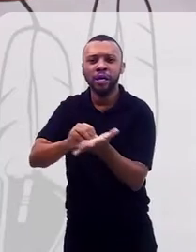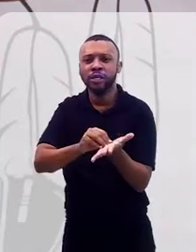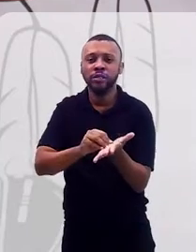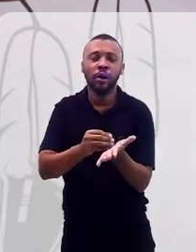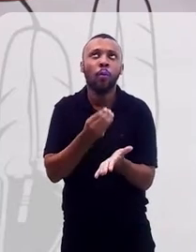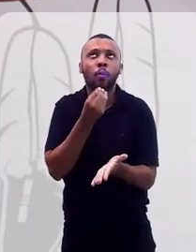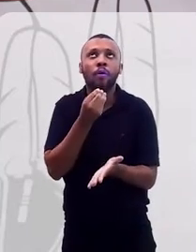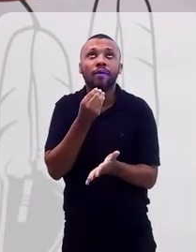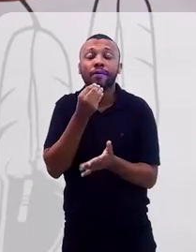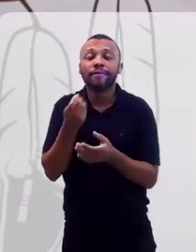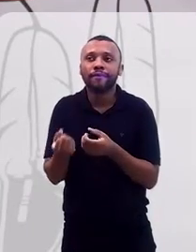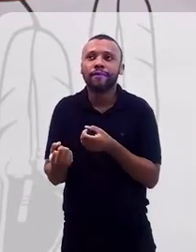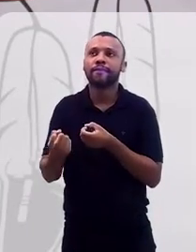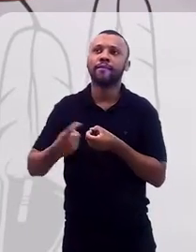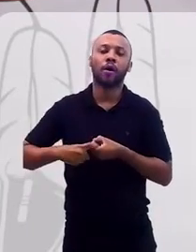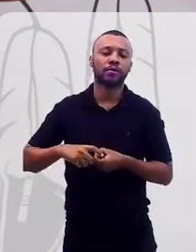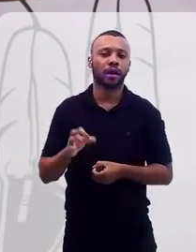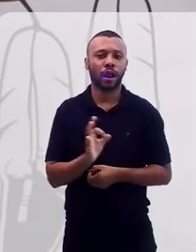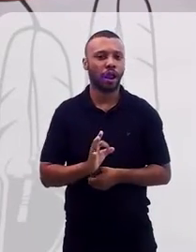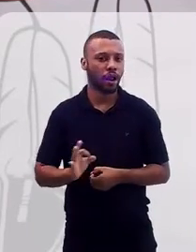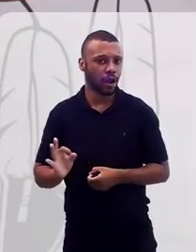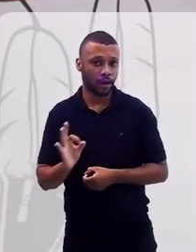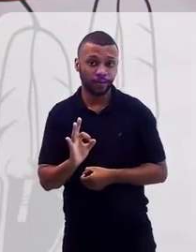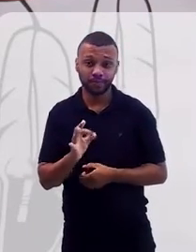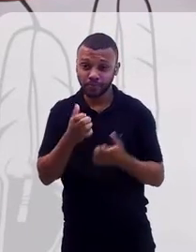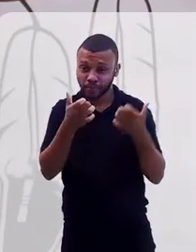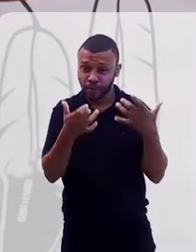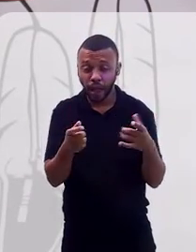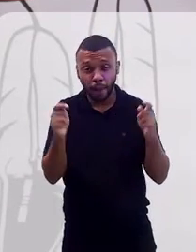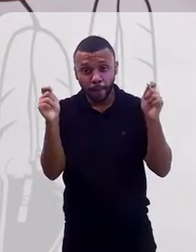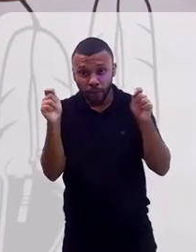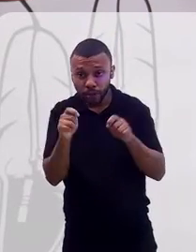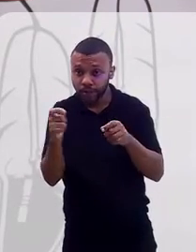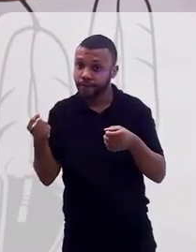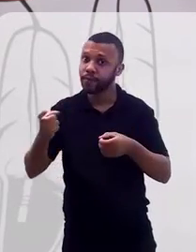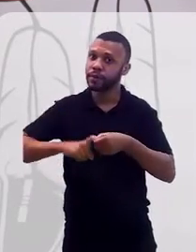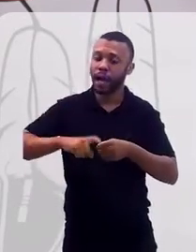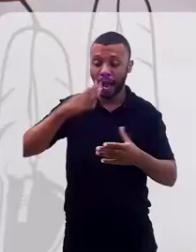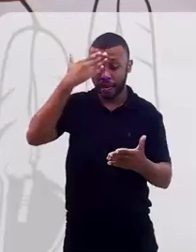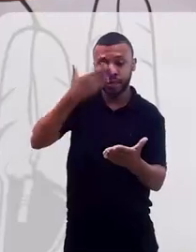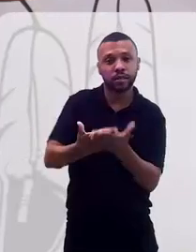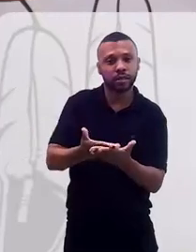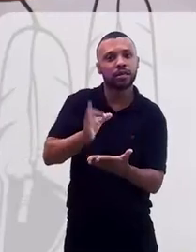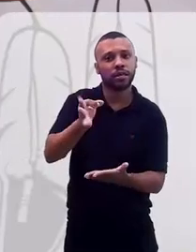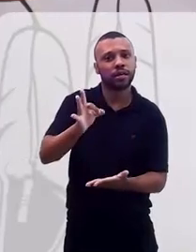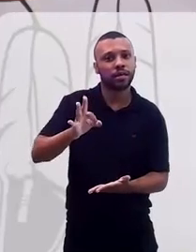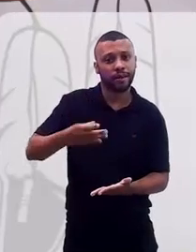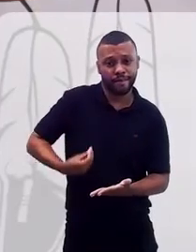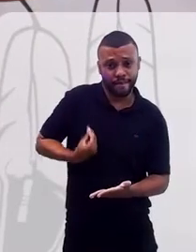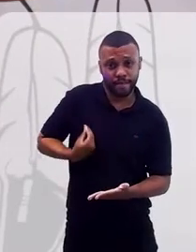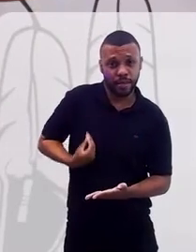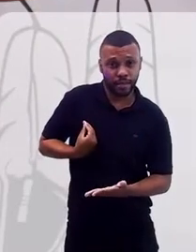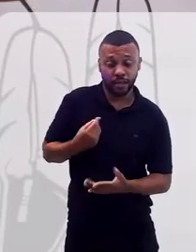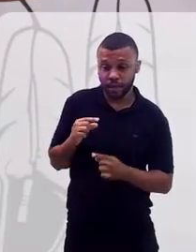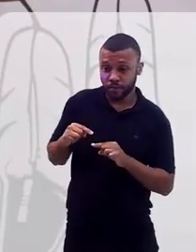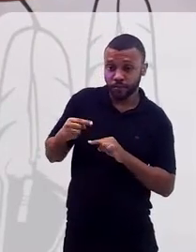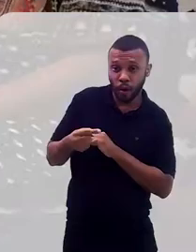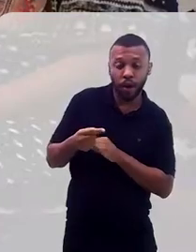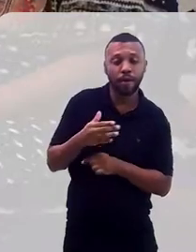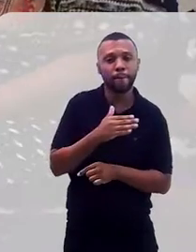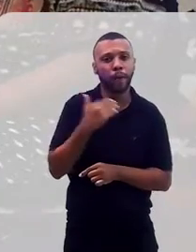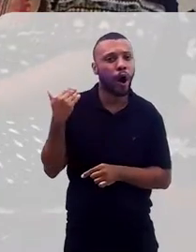aqui Provavelmente você não volta então se dizer que é possível voltar é acreditar sim a gente